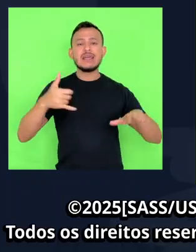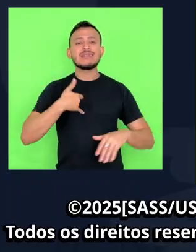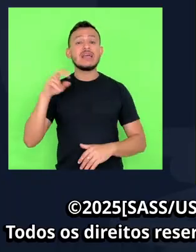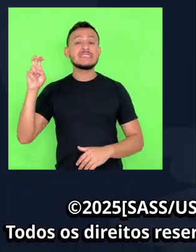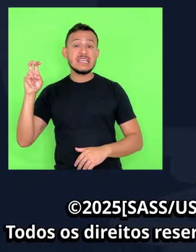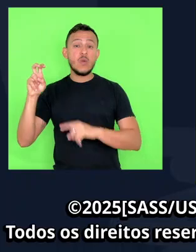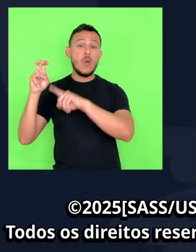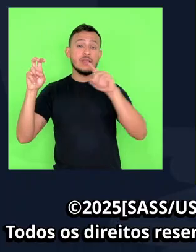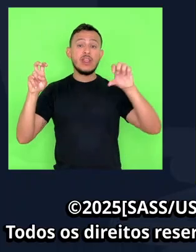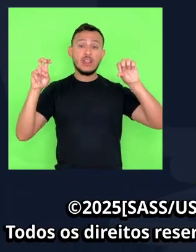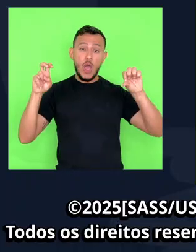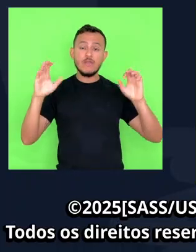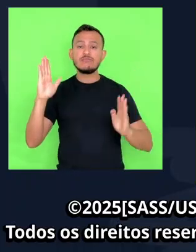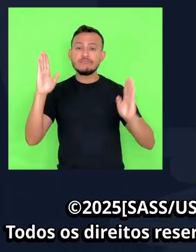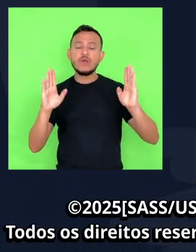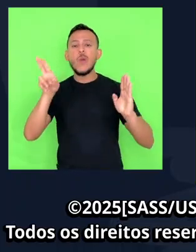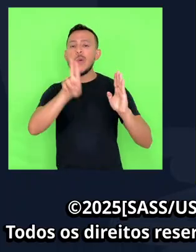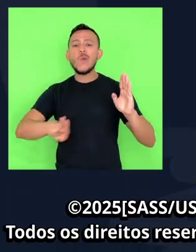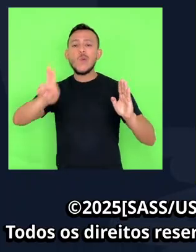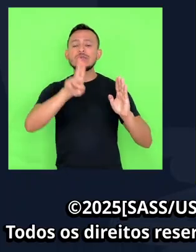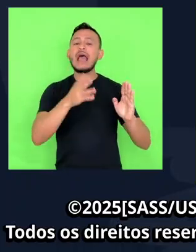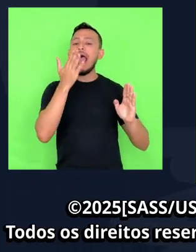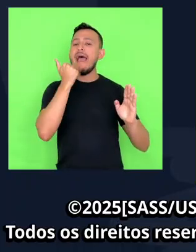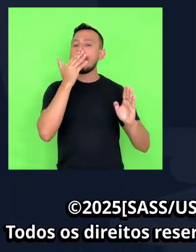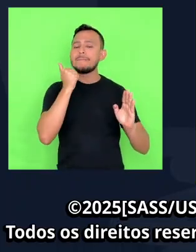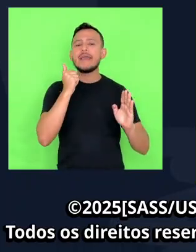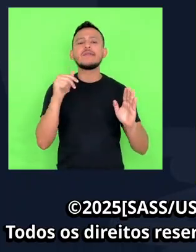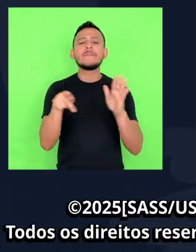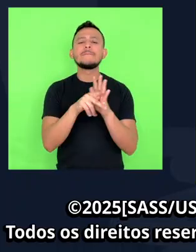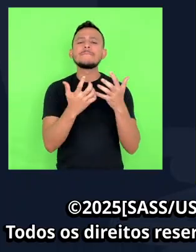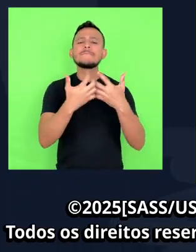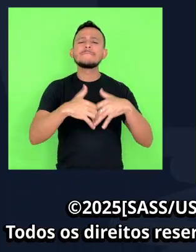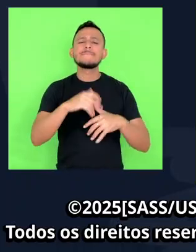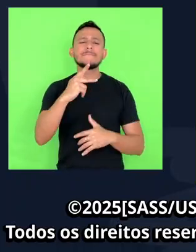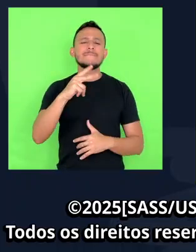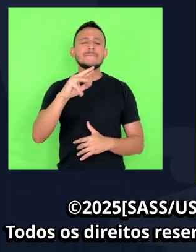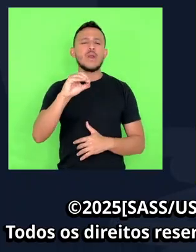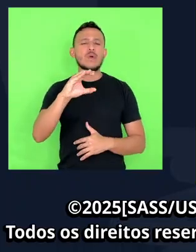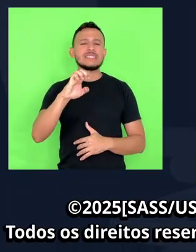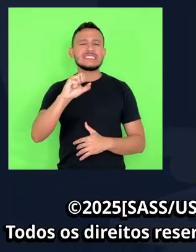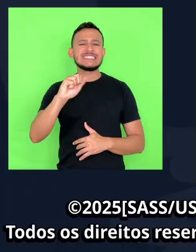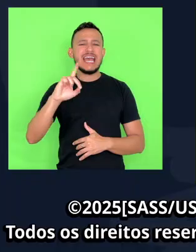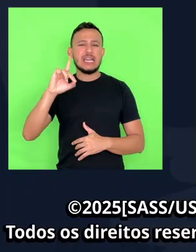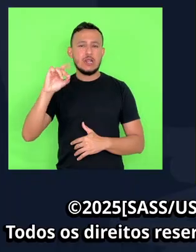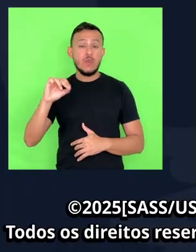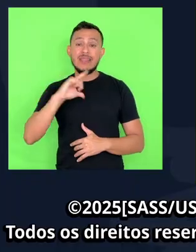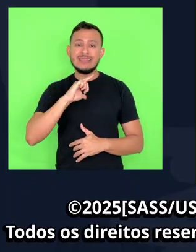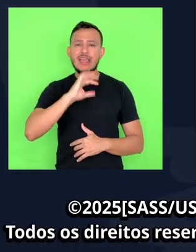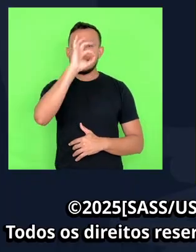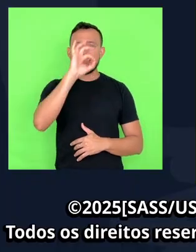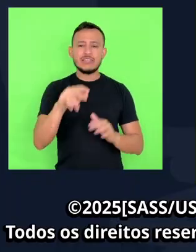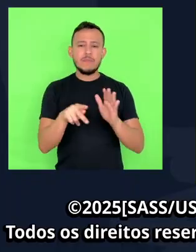de 5 a 9 anos consomem alimentos ultraprocessados. Nós mostramos taxas de